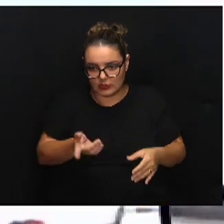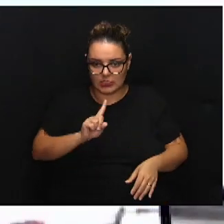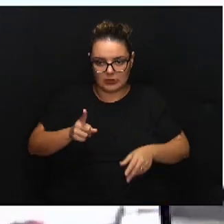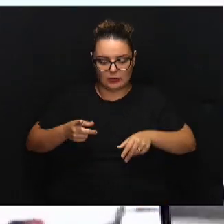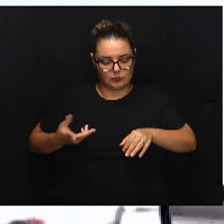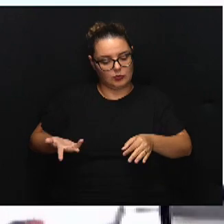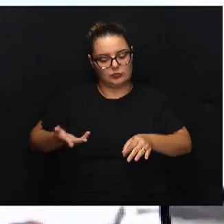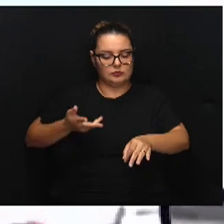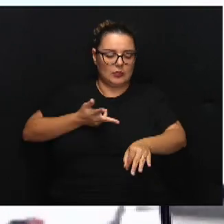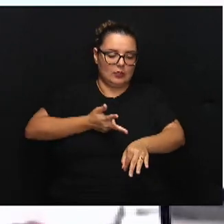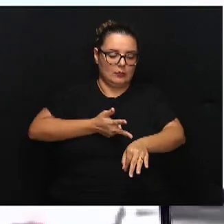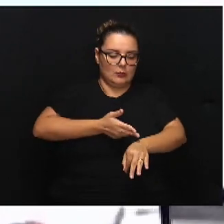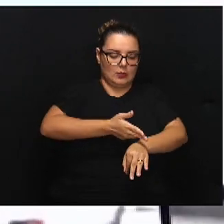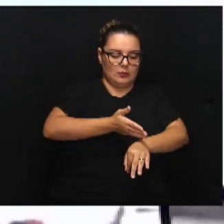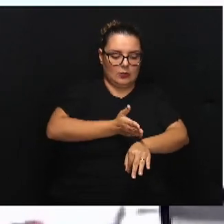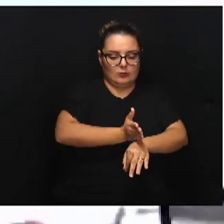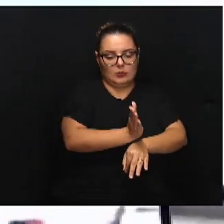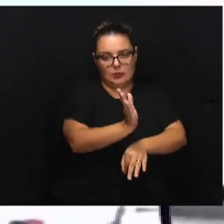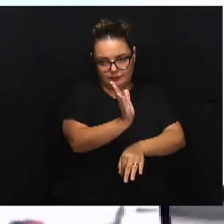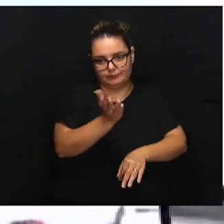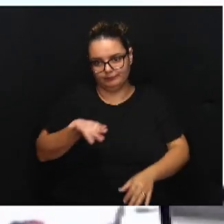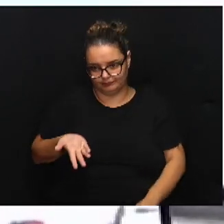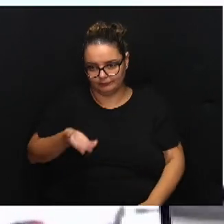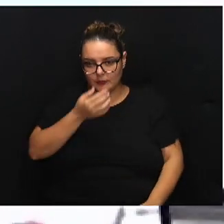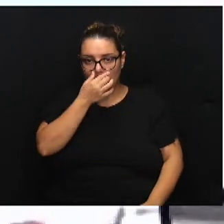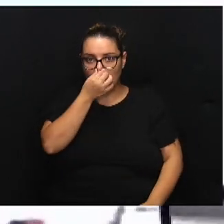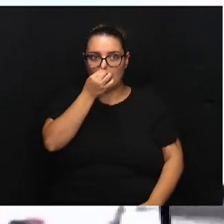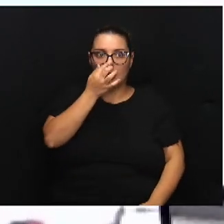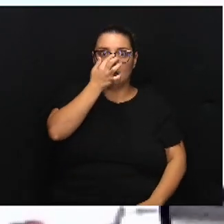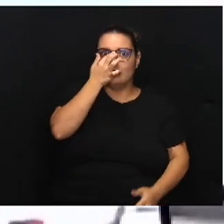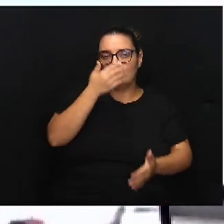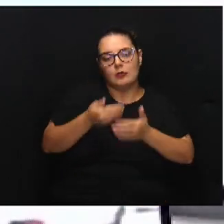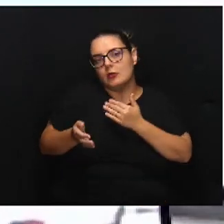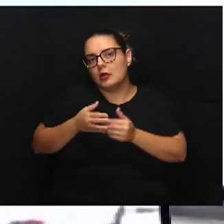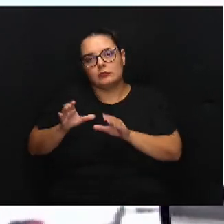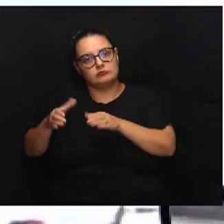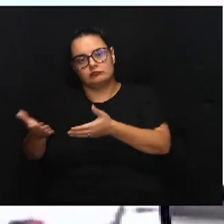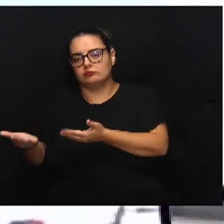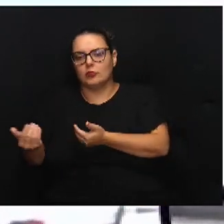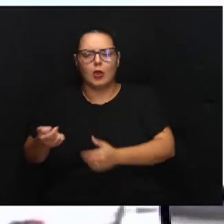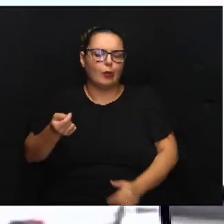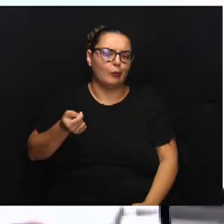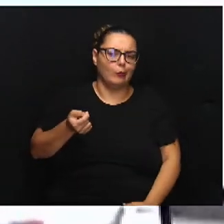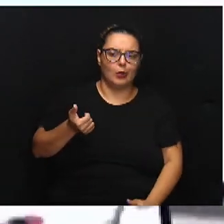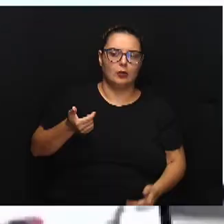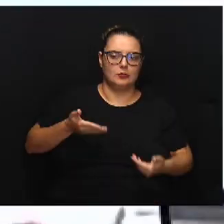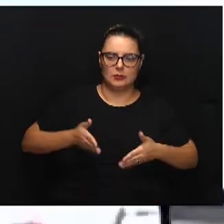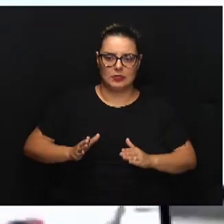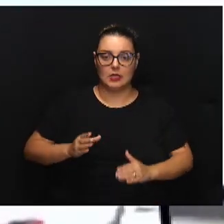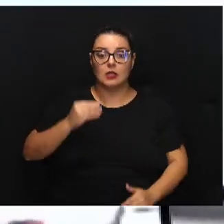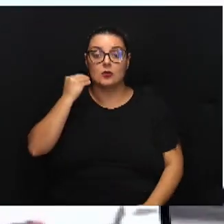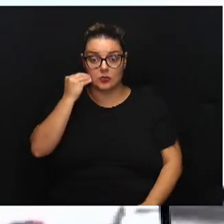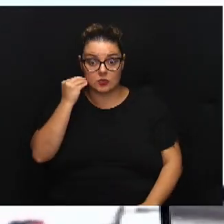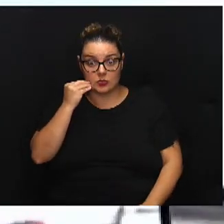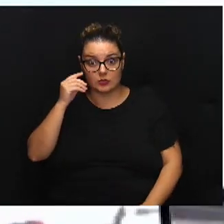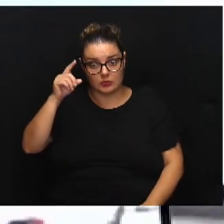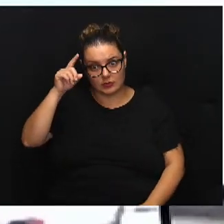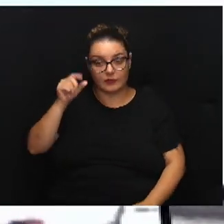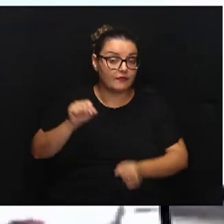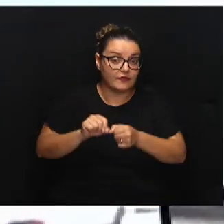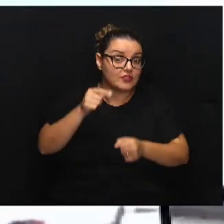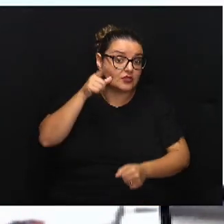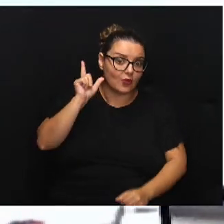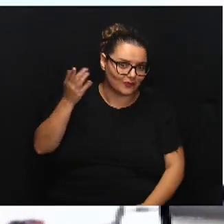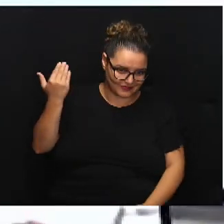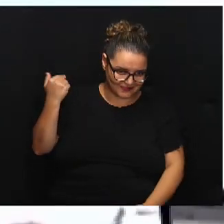grupo, qualquer grupo de pessoas mais jovens, poucos nasceram. Eu faço até essa experiência todo dia, fiz ontem com os